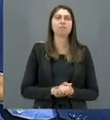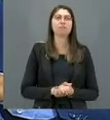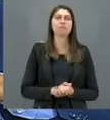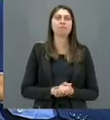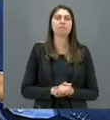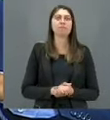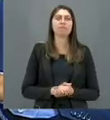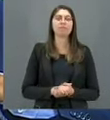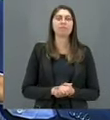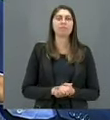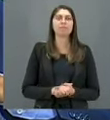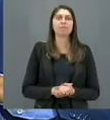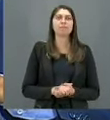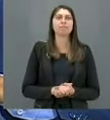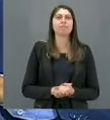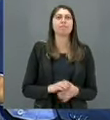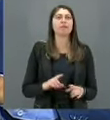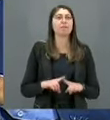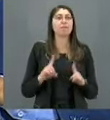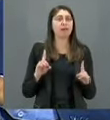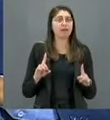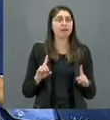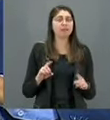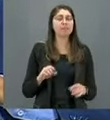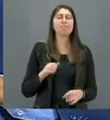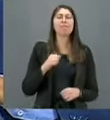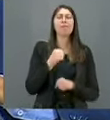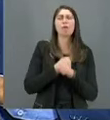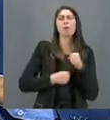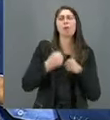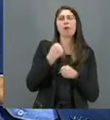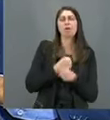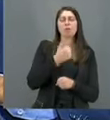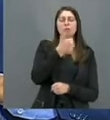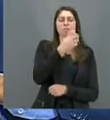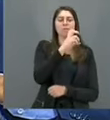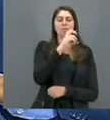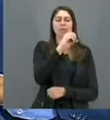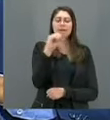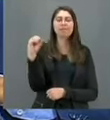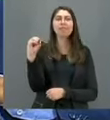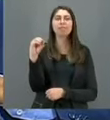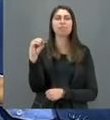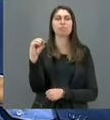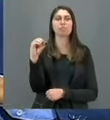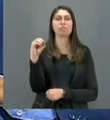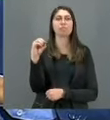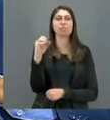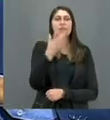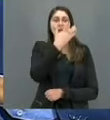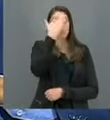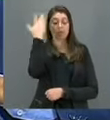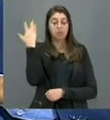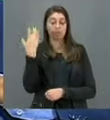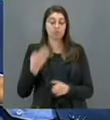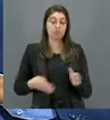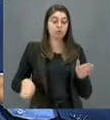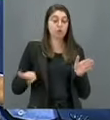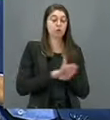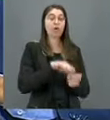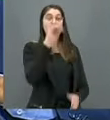Eu direi que desde 1500, quando os desbravadores aqui